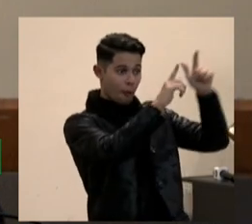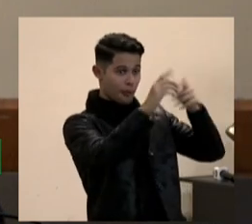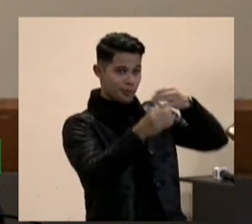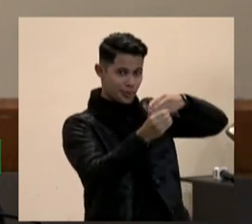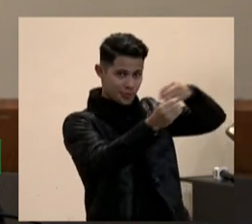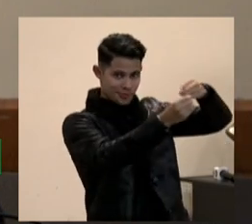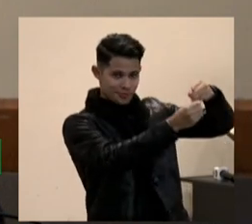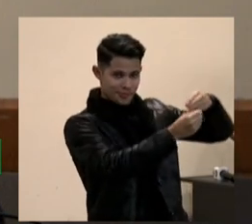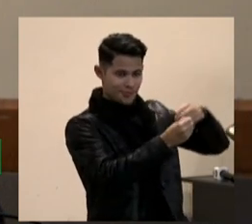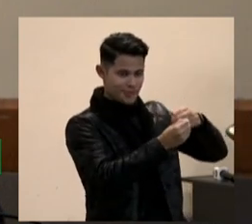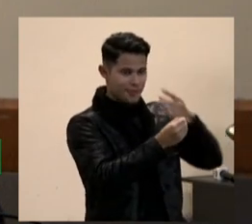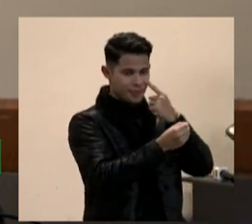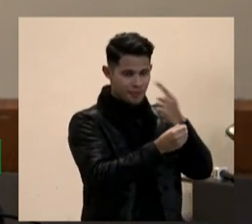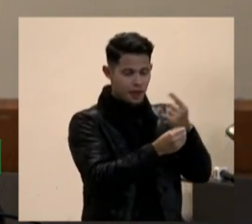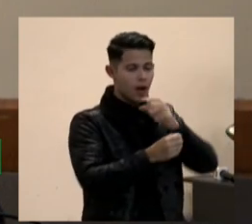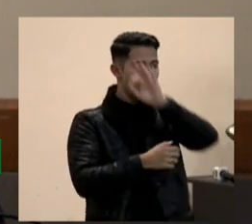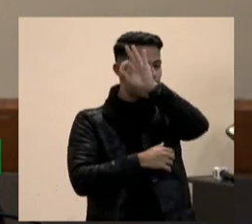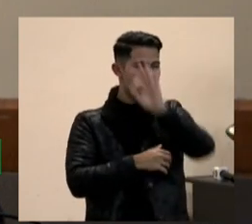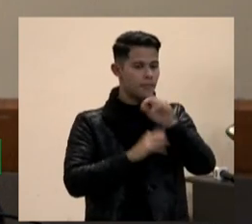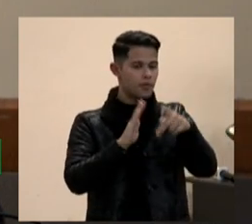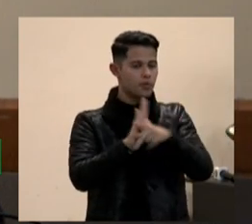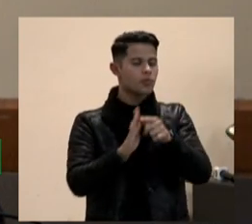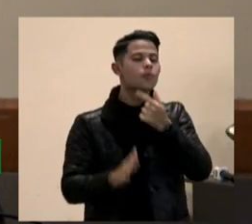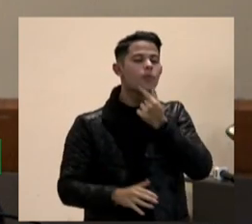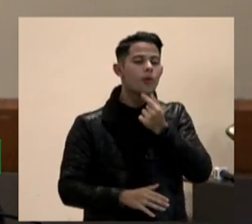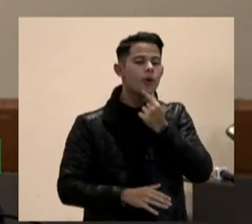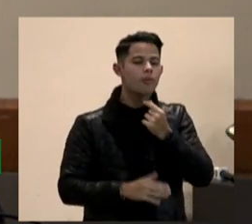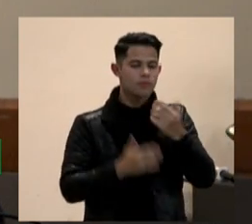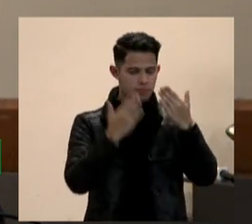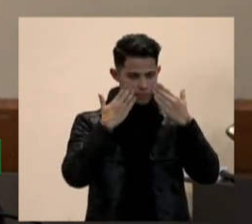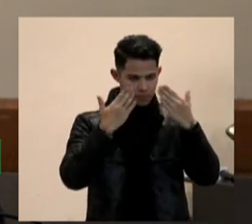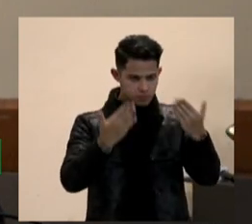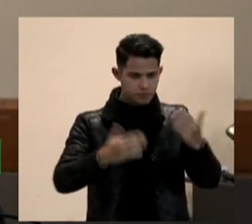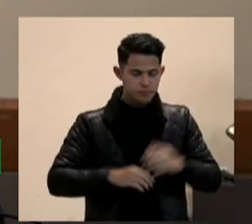percentual que ele apresentou para ajudar,